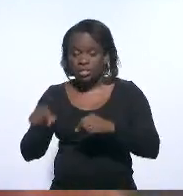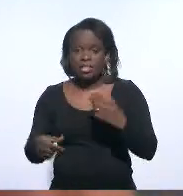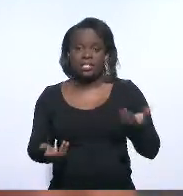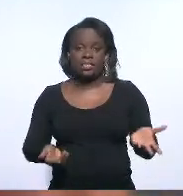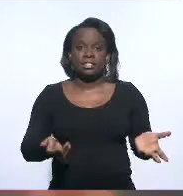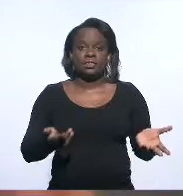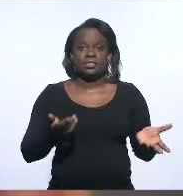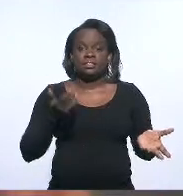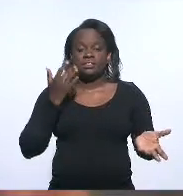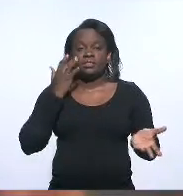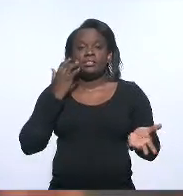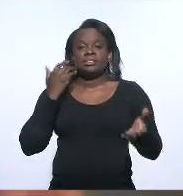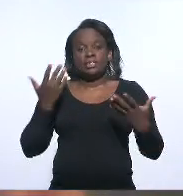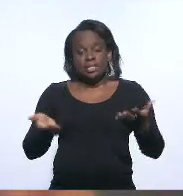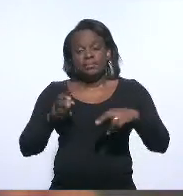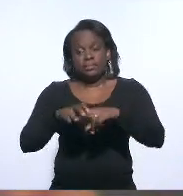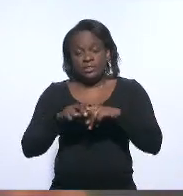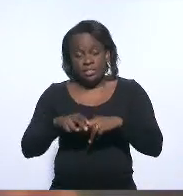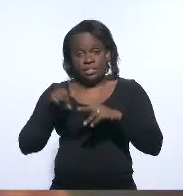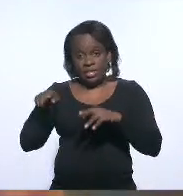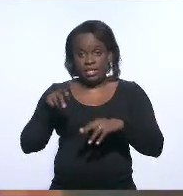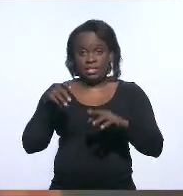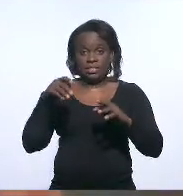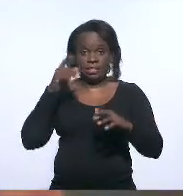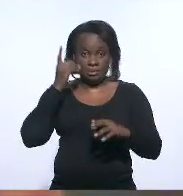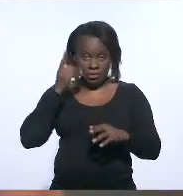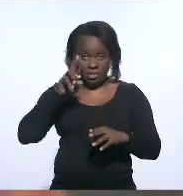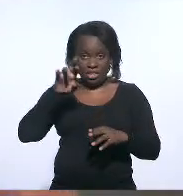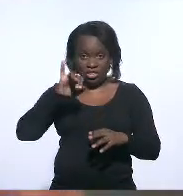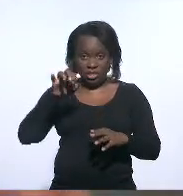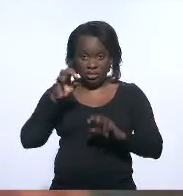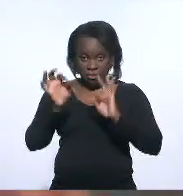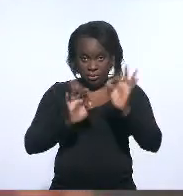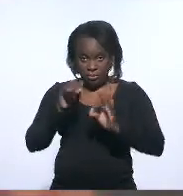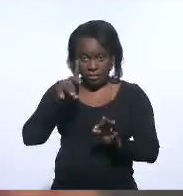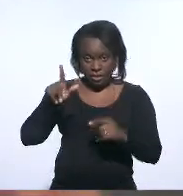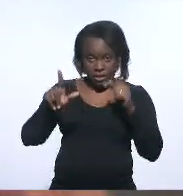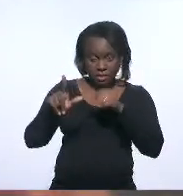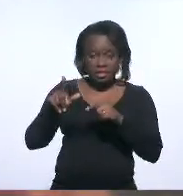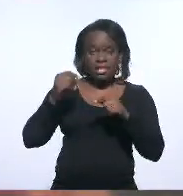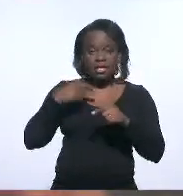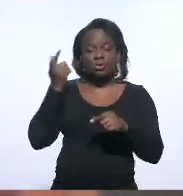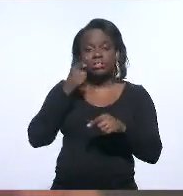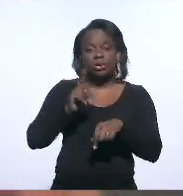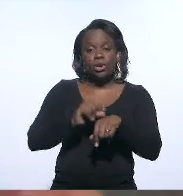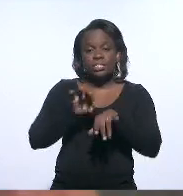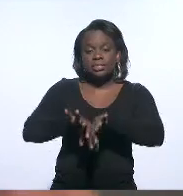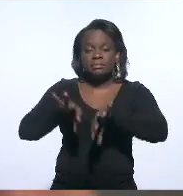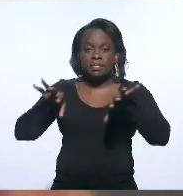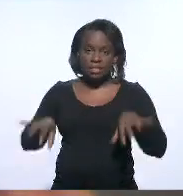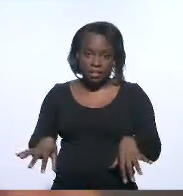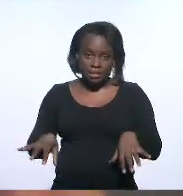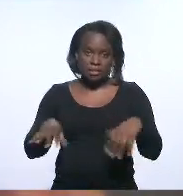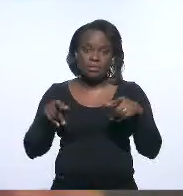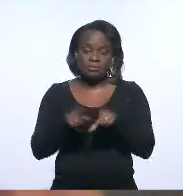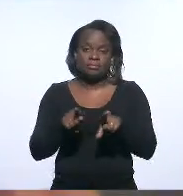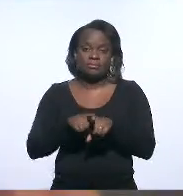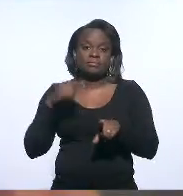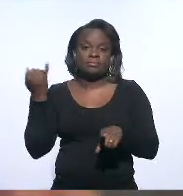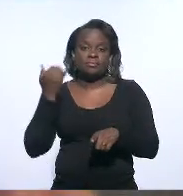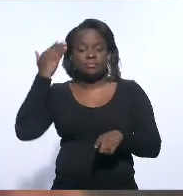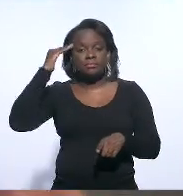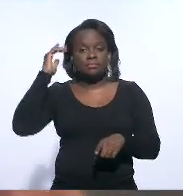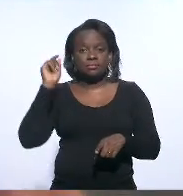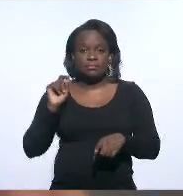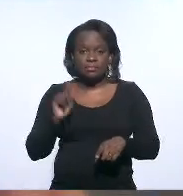compras. E aí, com essa medida da deputada enfermeira Rejane, isso garante um horário reservado. É importante entender que, nesse